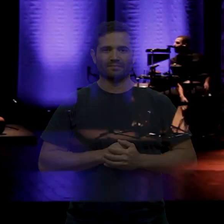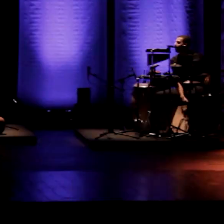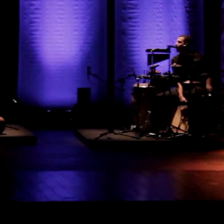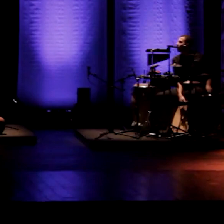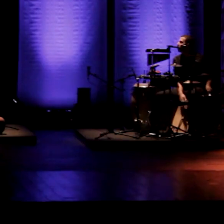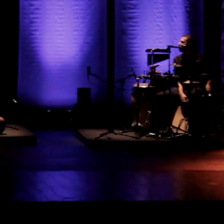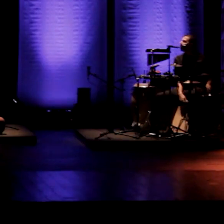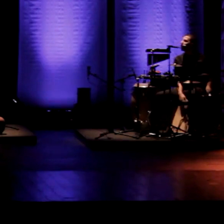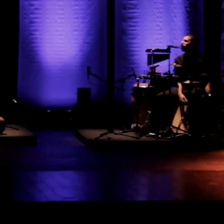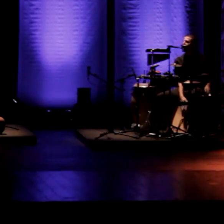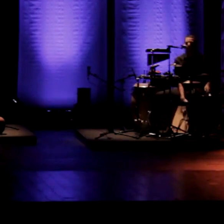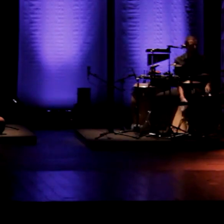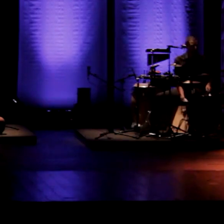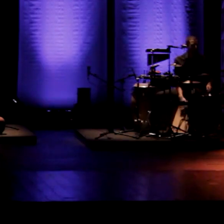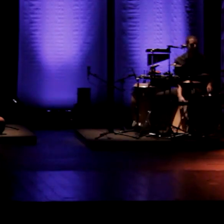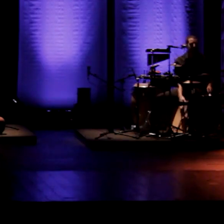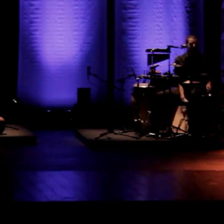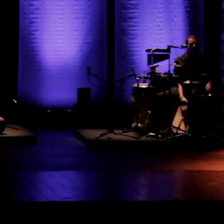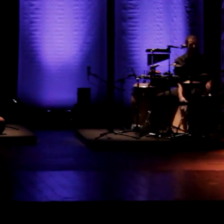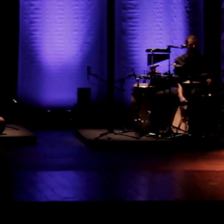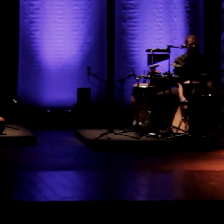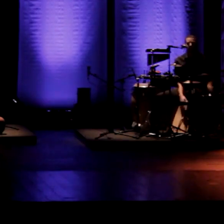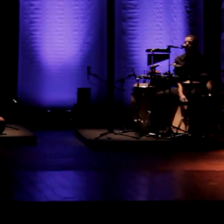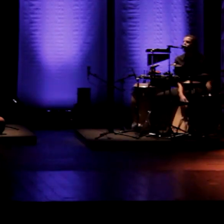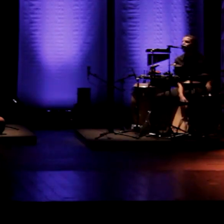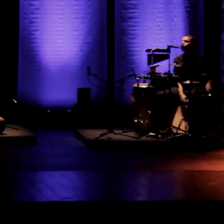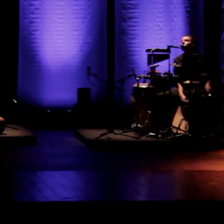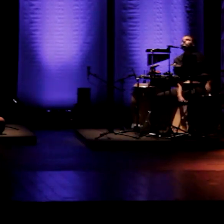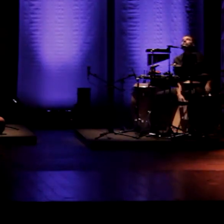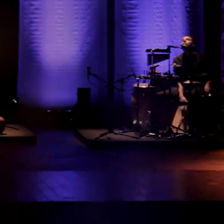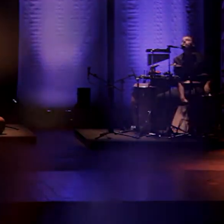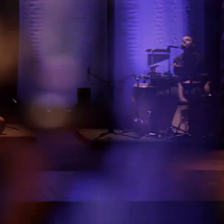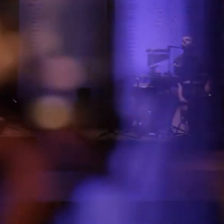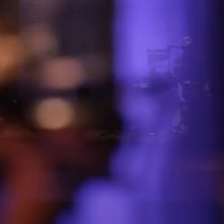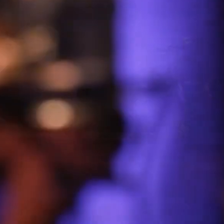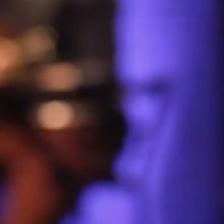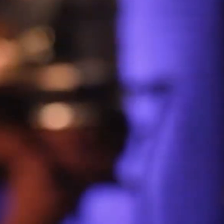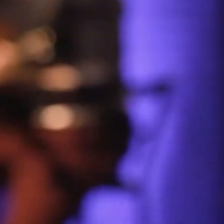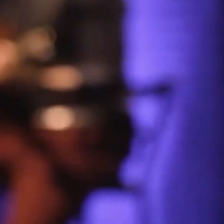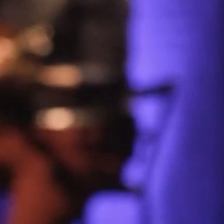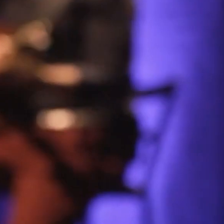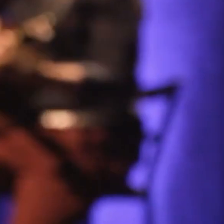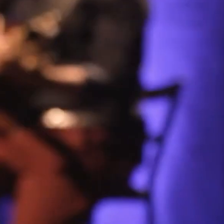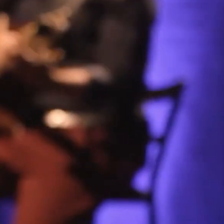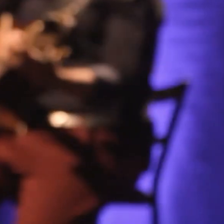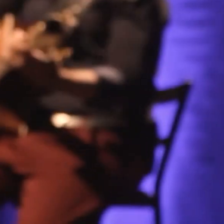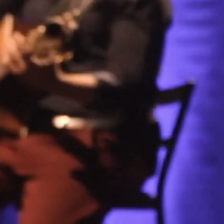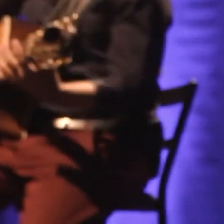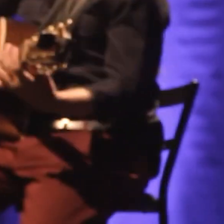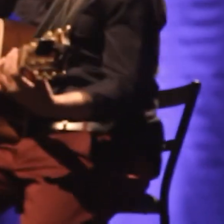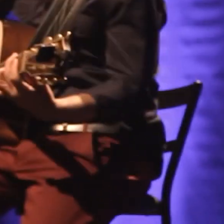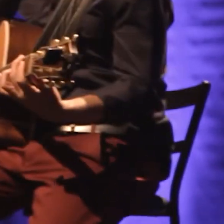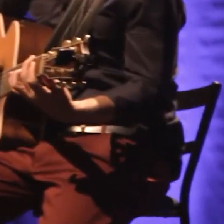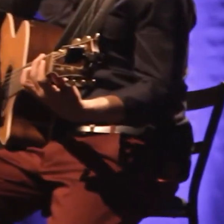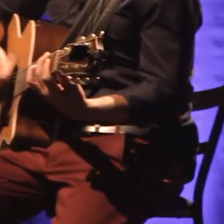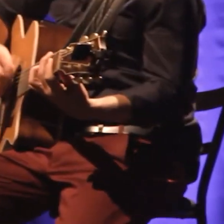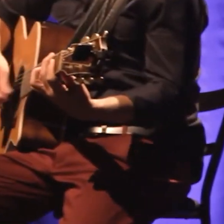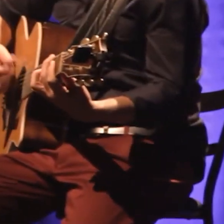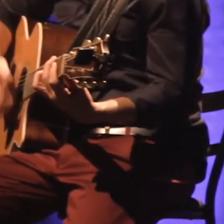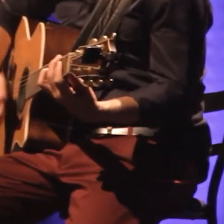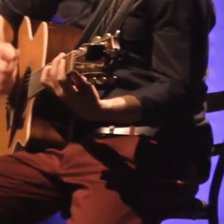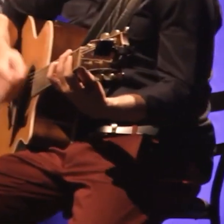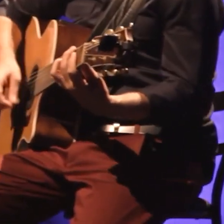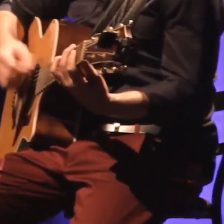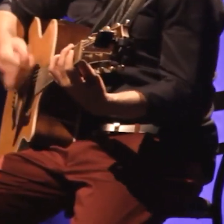Se for preciso inventar de novo o ouro mais puro